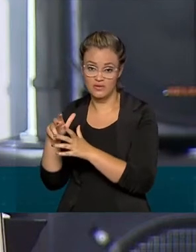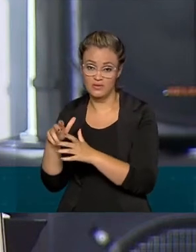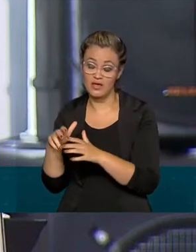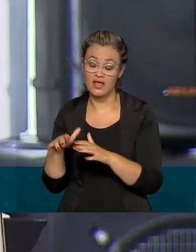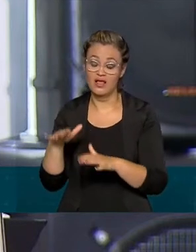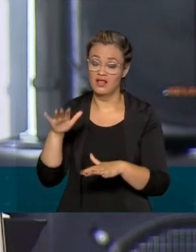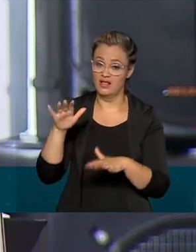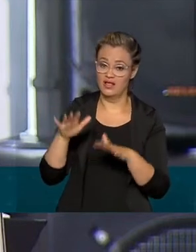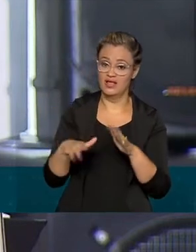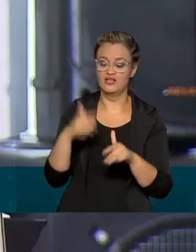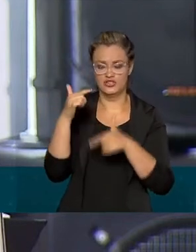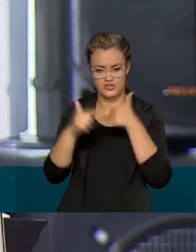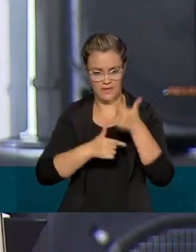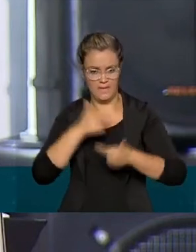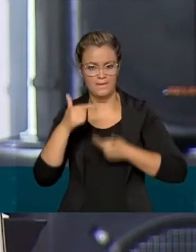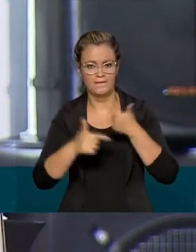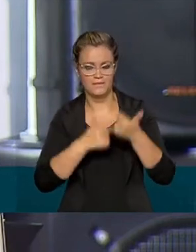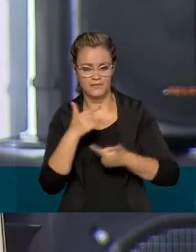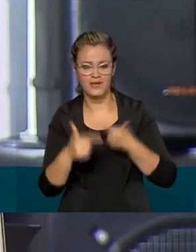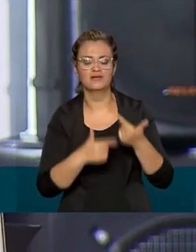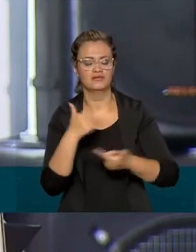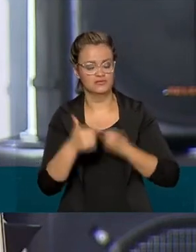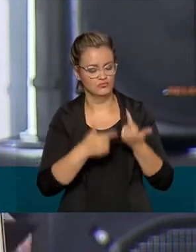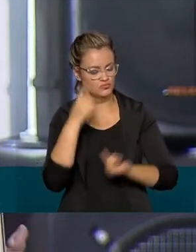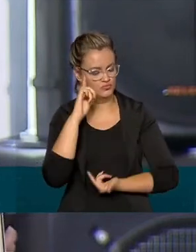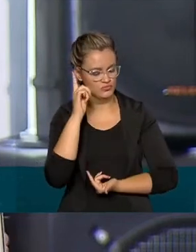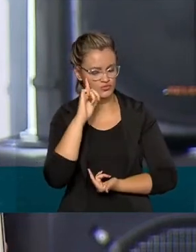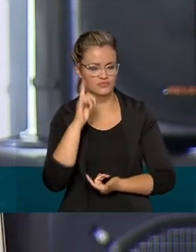não parando de trabalhar um único dia.